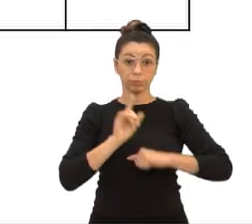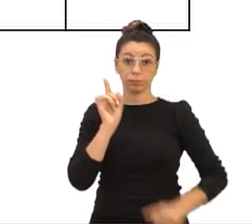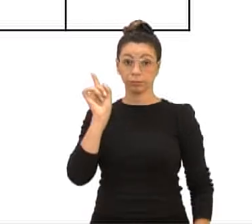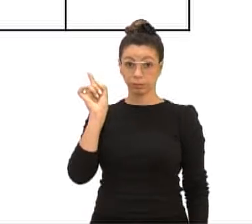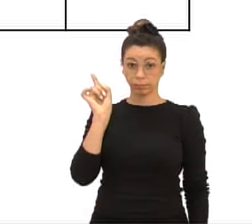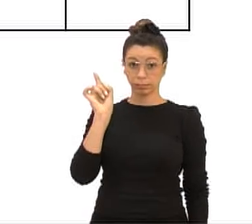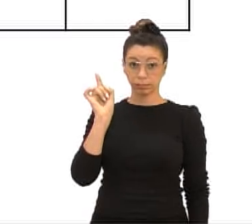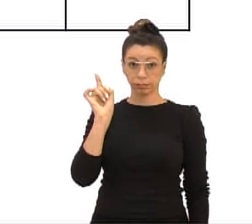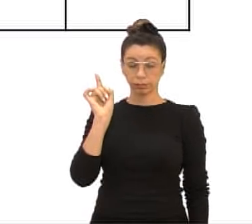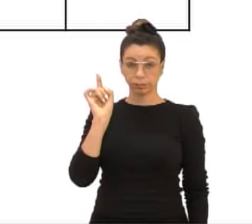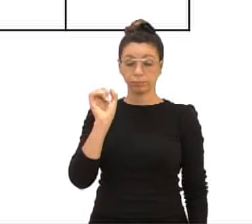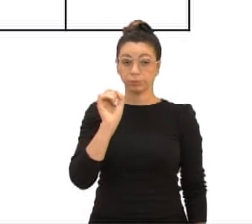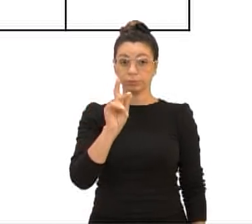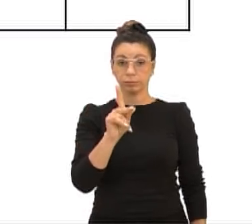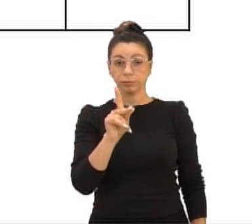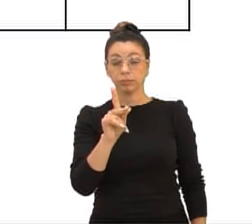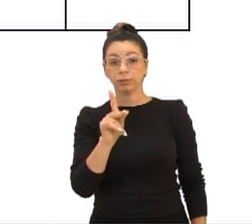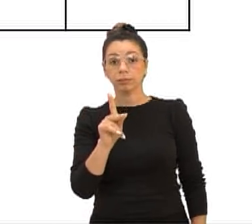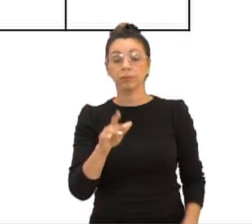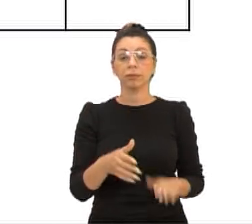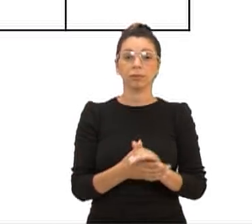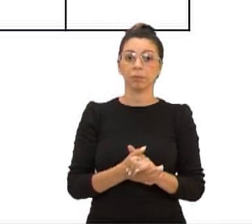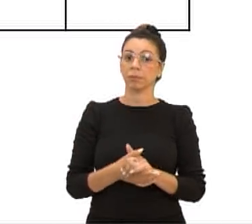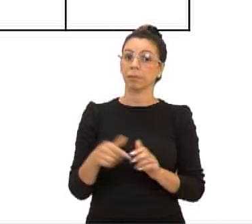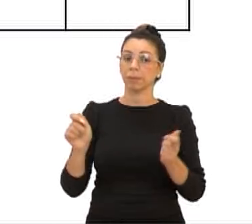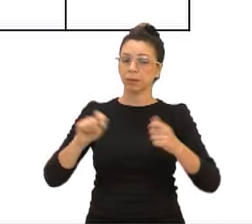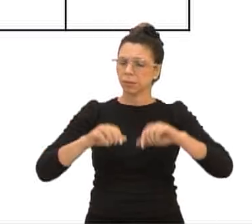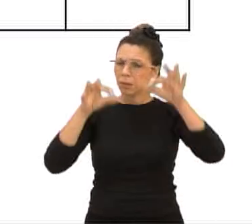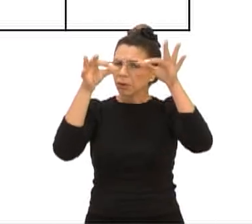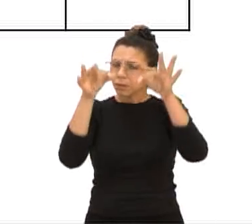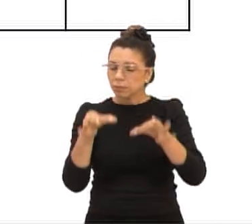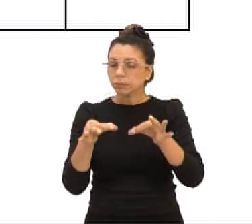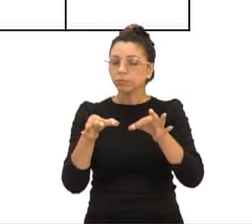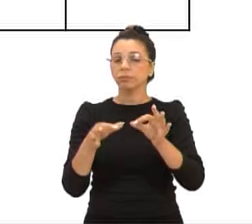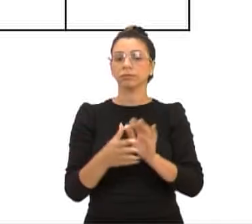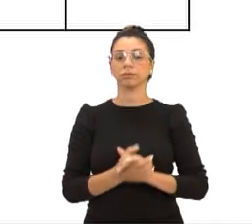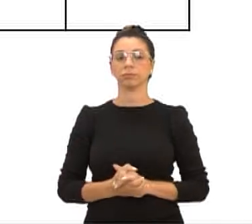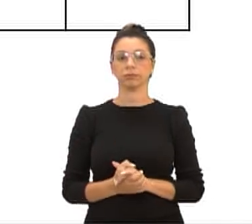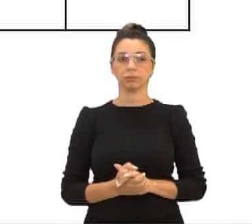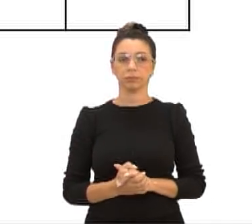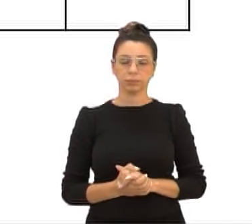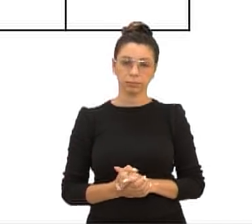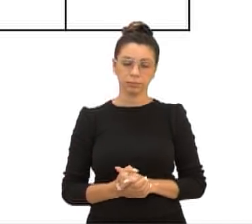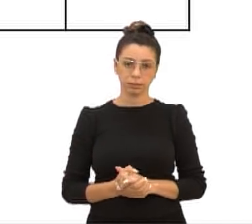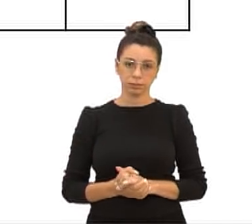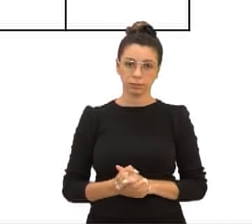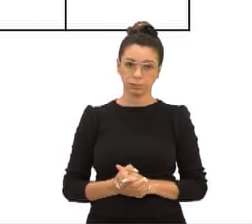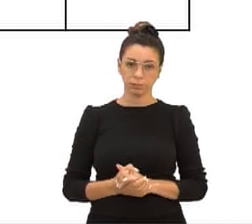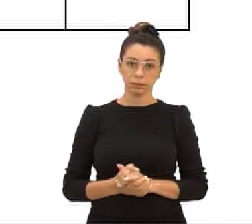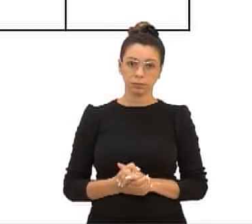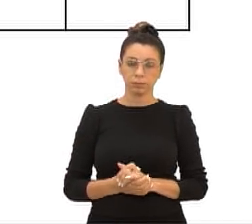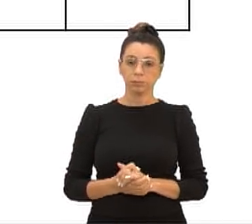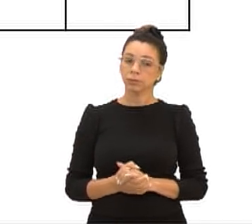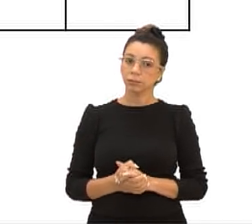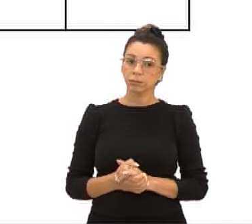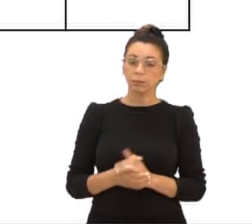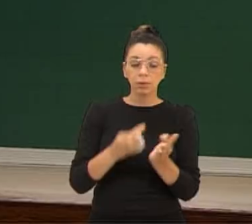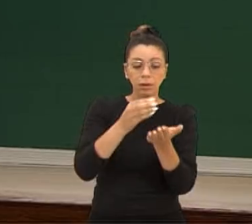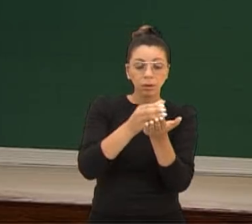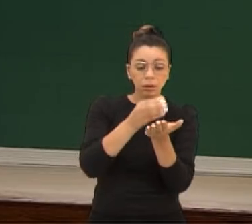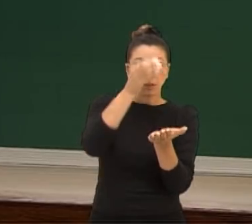17,2 centímetros, tá? Tem que ser o mais exato possível, tá bom? Então, vamos lá. Em seguida, o meu diâmetro, ele